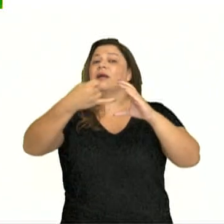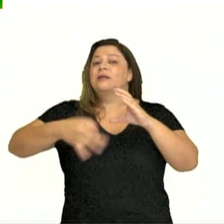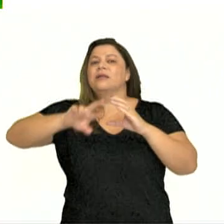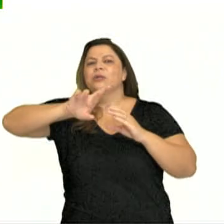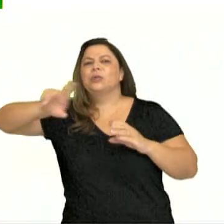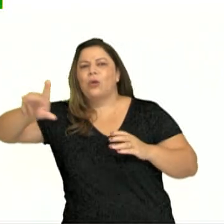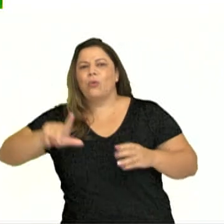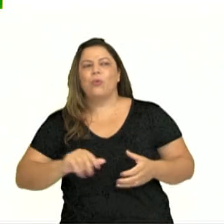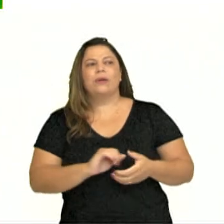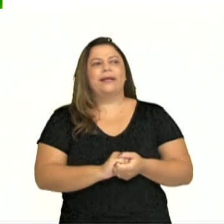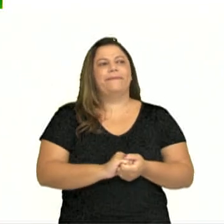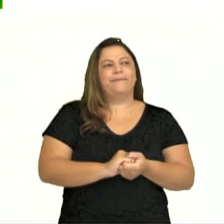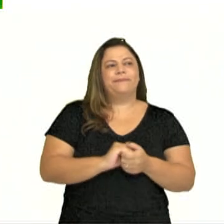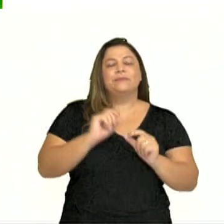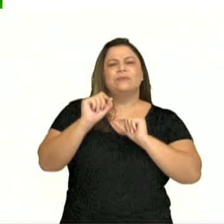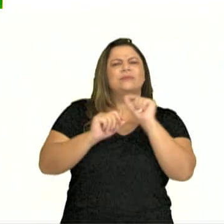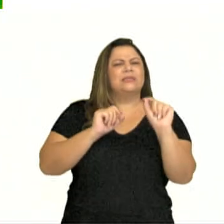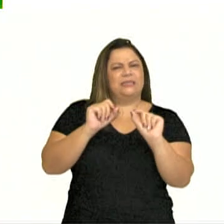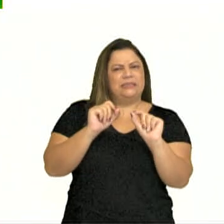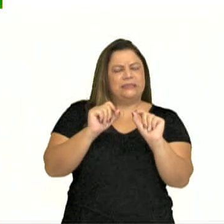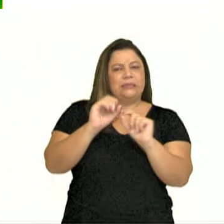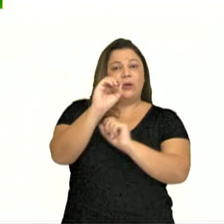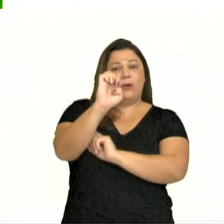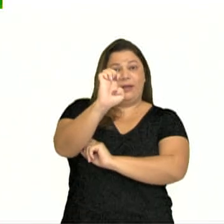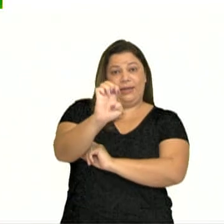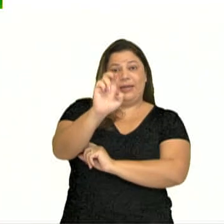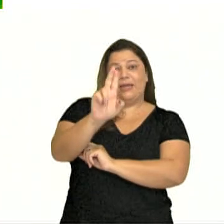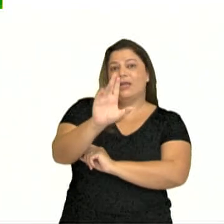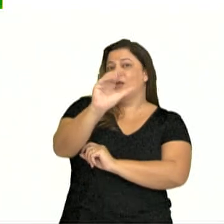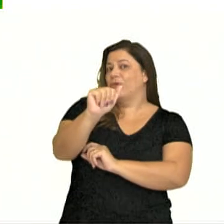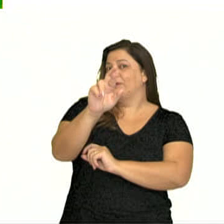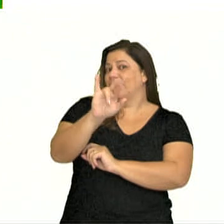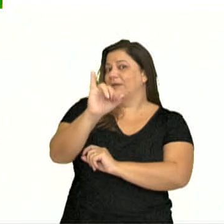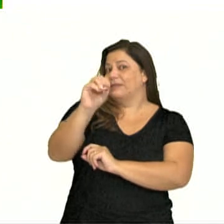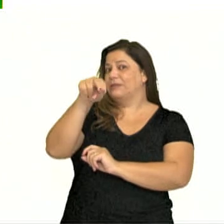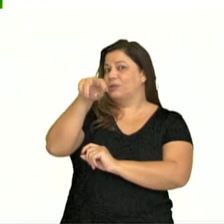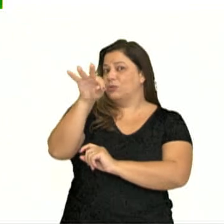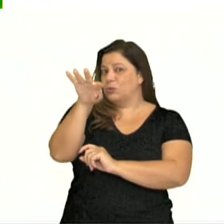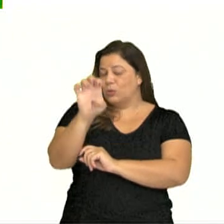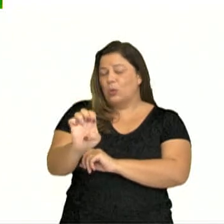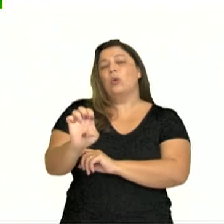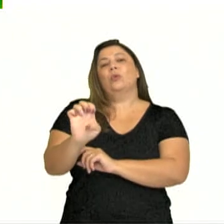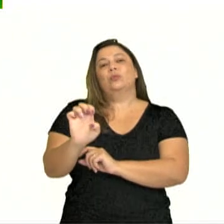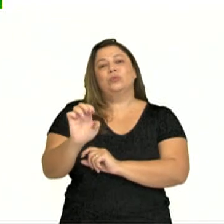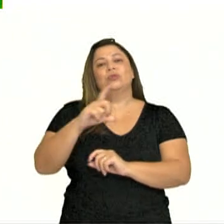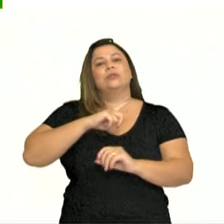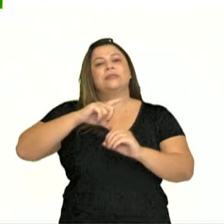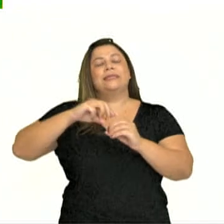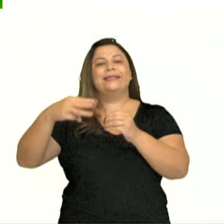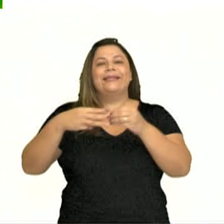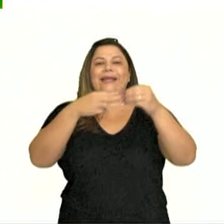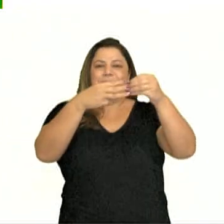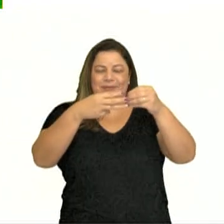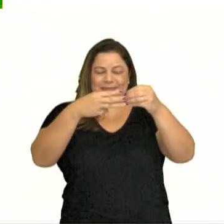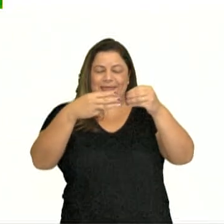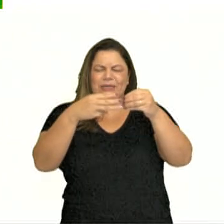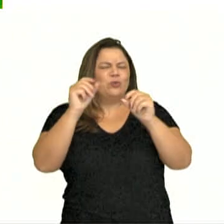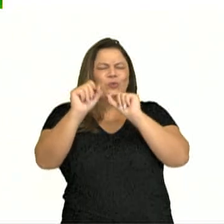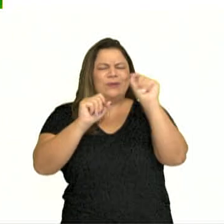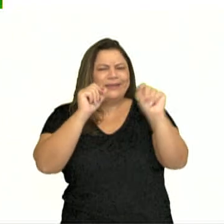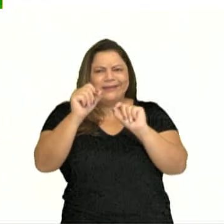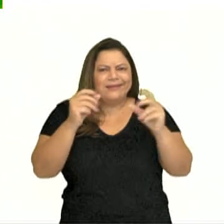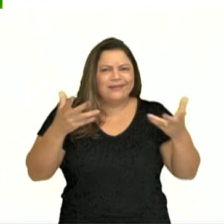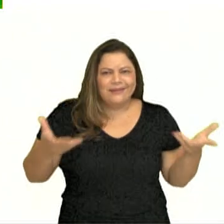plantas. Elas são seres eucariontes, que apresentam uma célula eucariótica. O que é uma